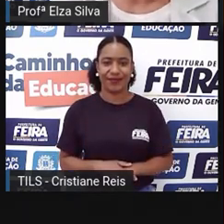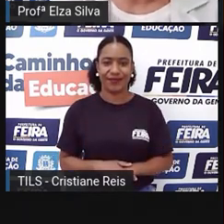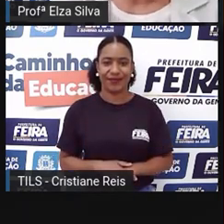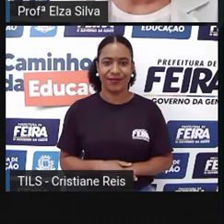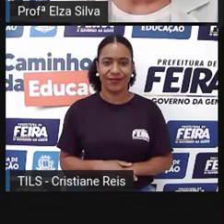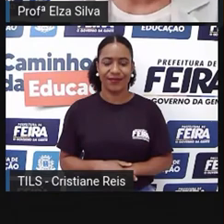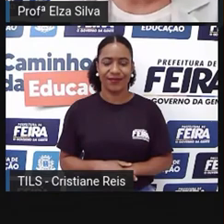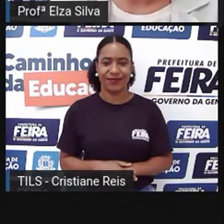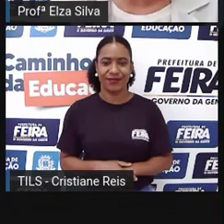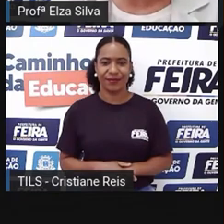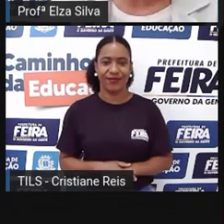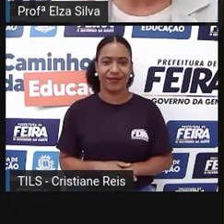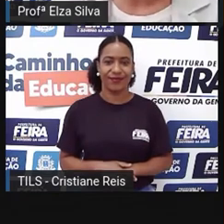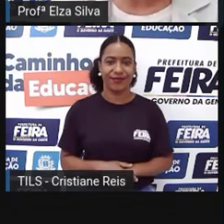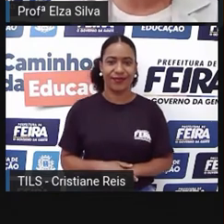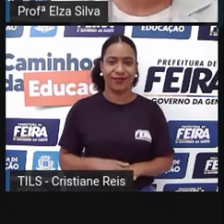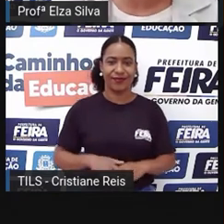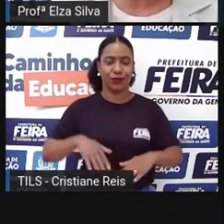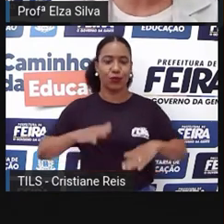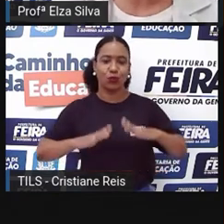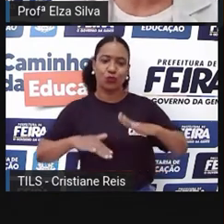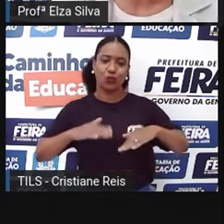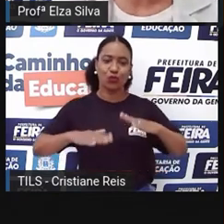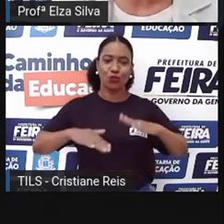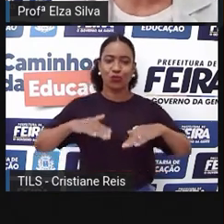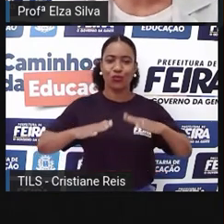drumming, tocar, tambor,